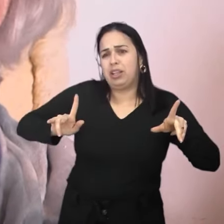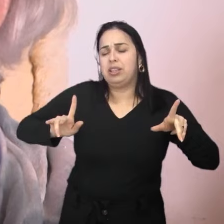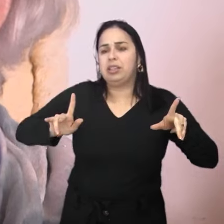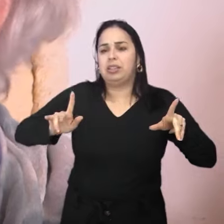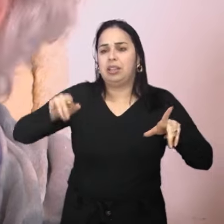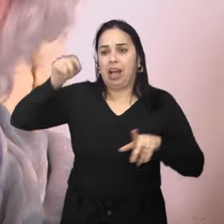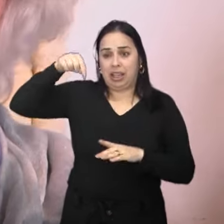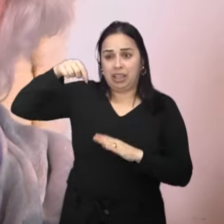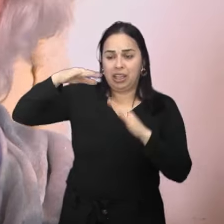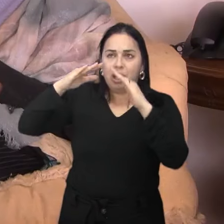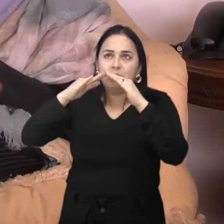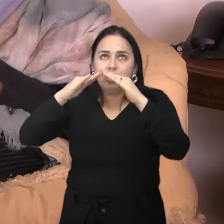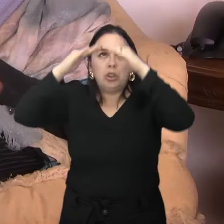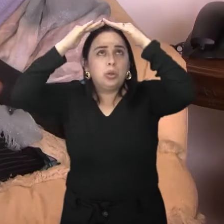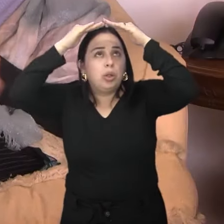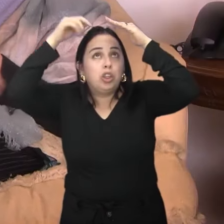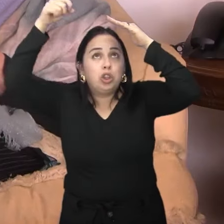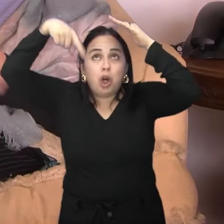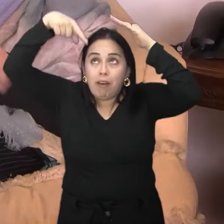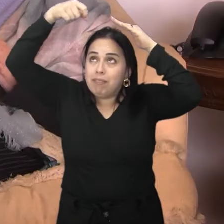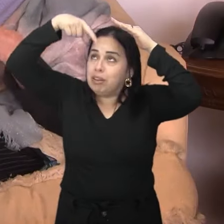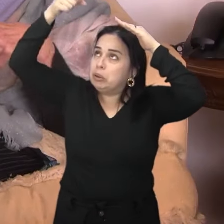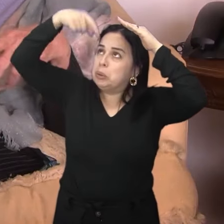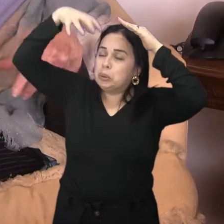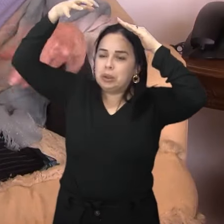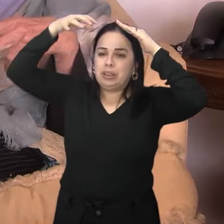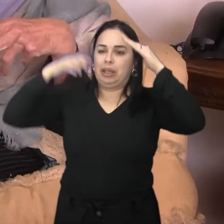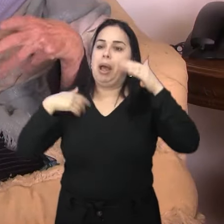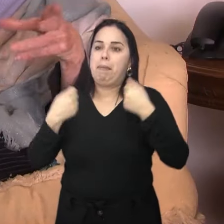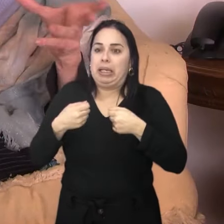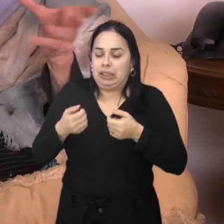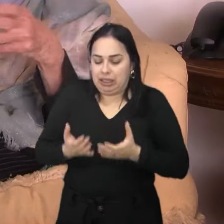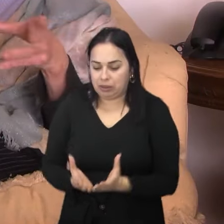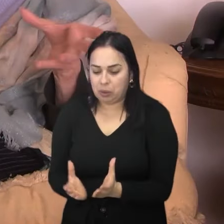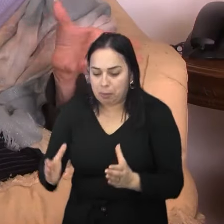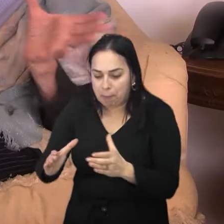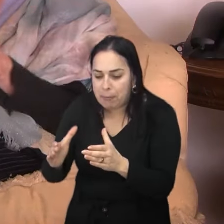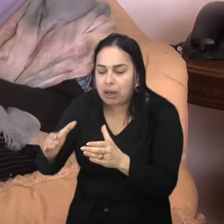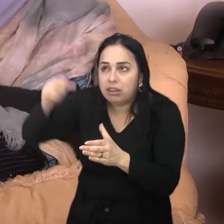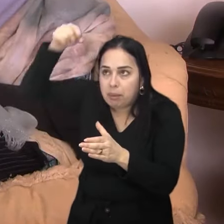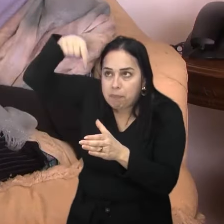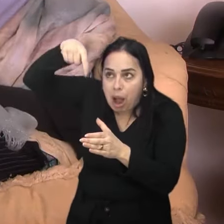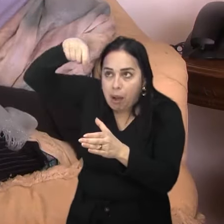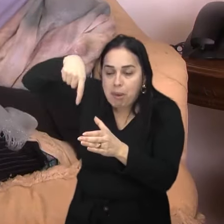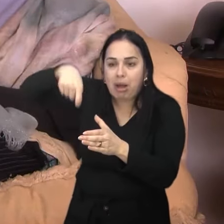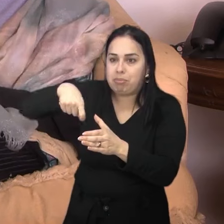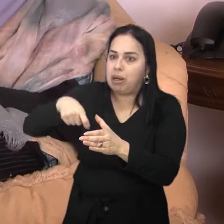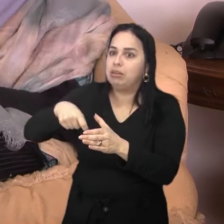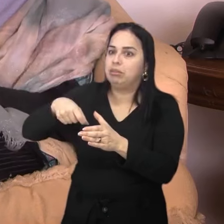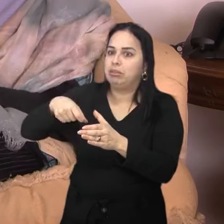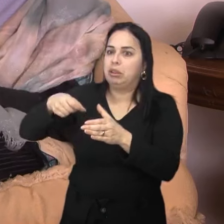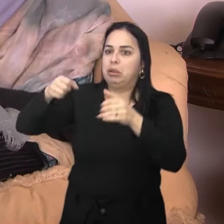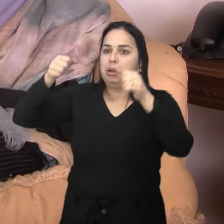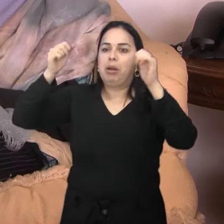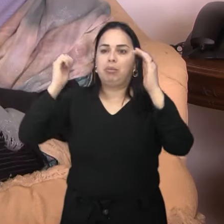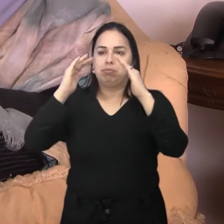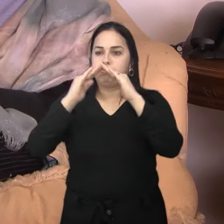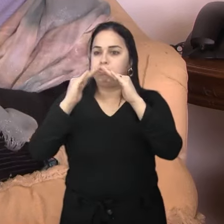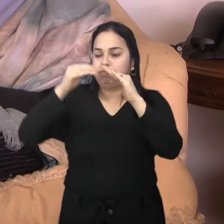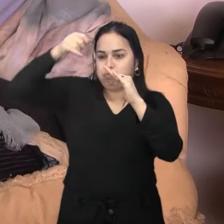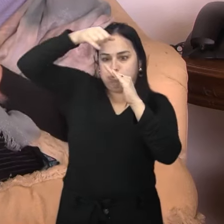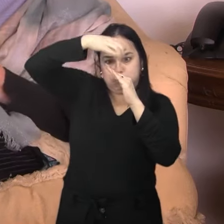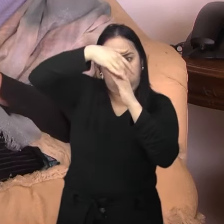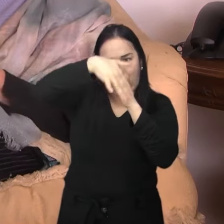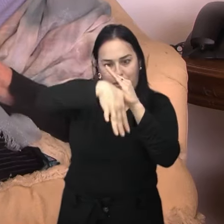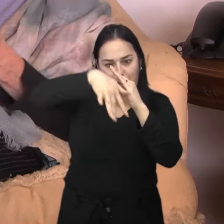e chovia dentro, né? Aquele negócio de bacinha, todo mundo sabe põe quando chove. E